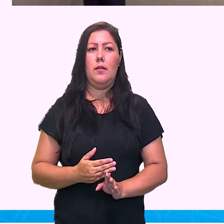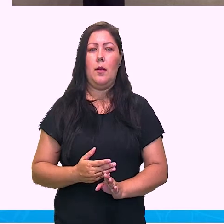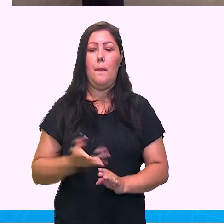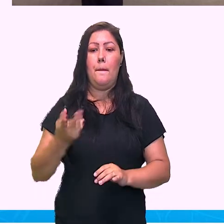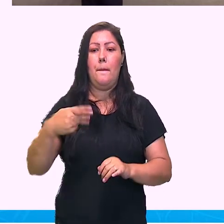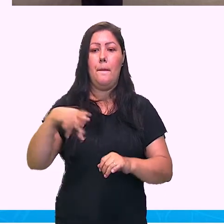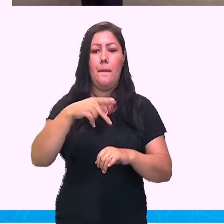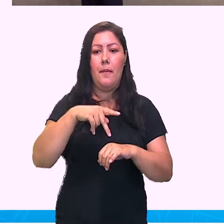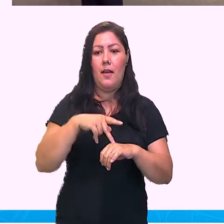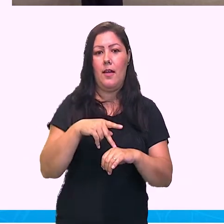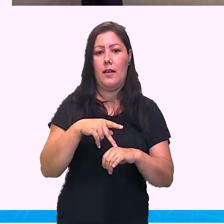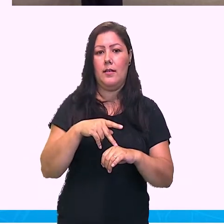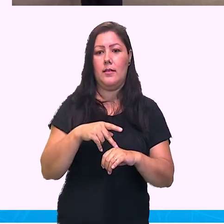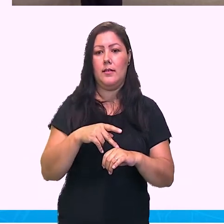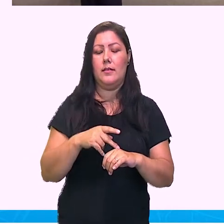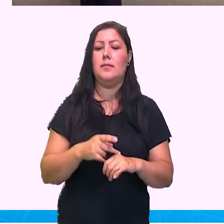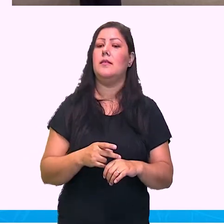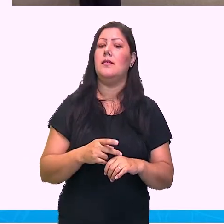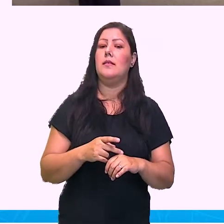com o Equador